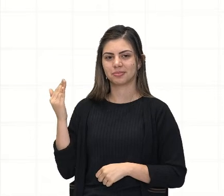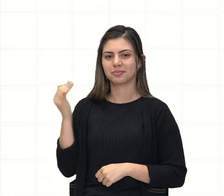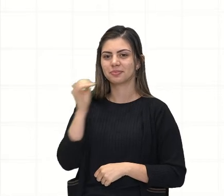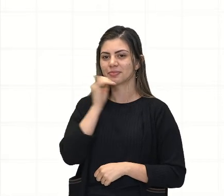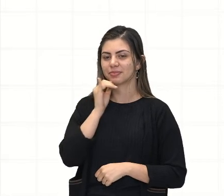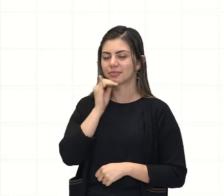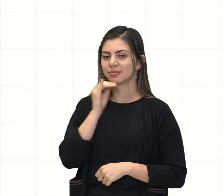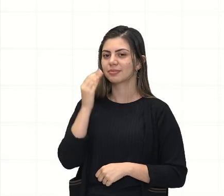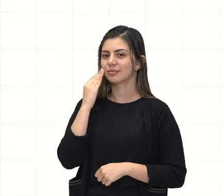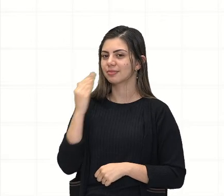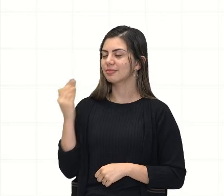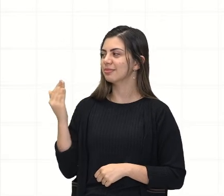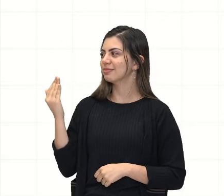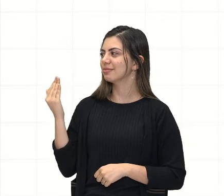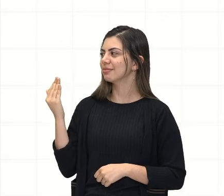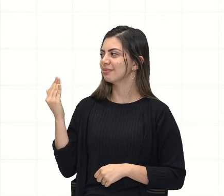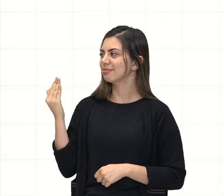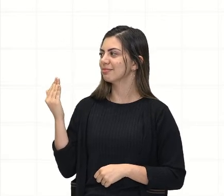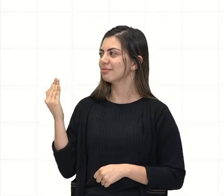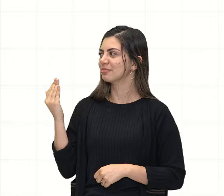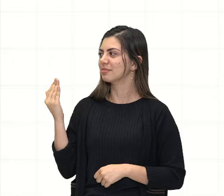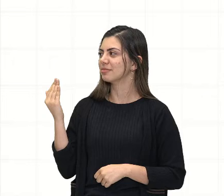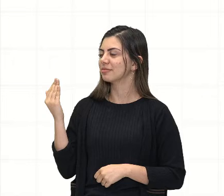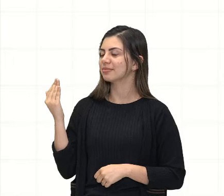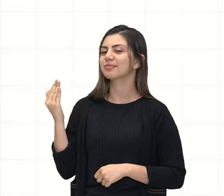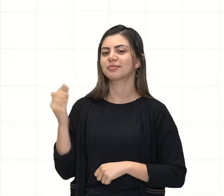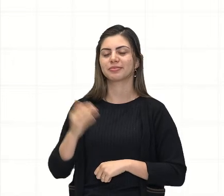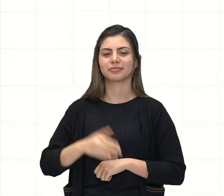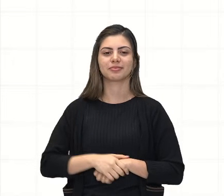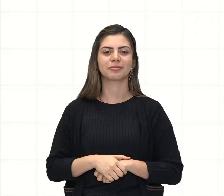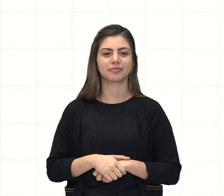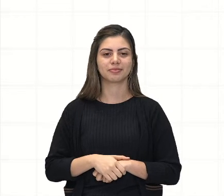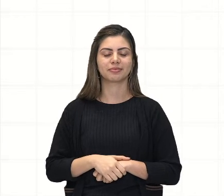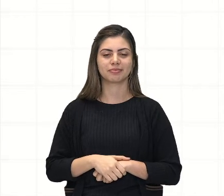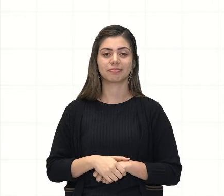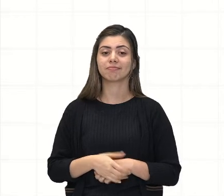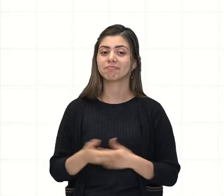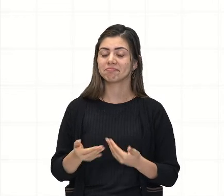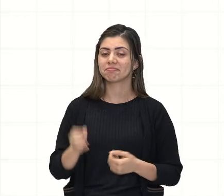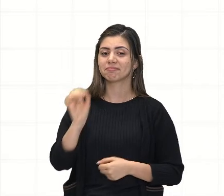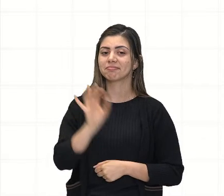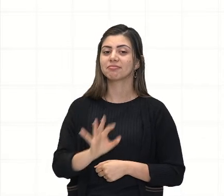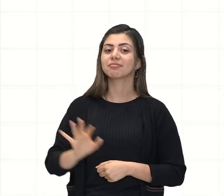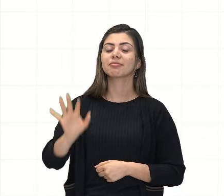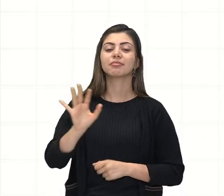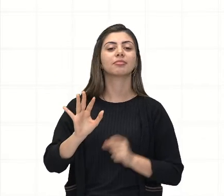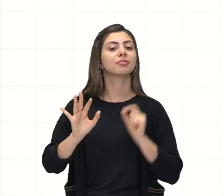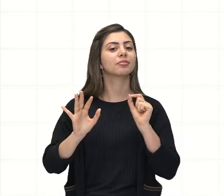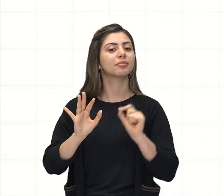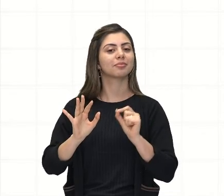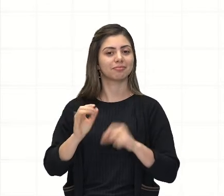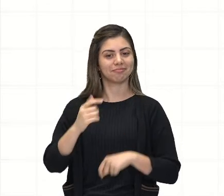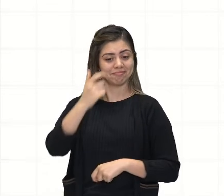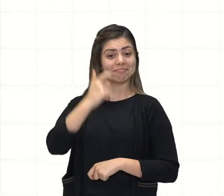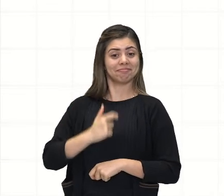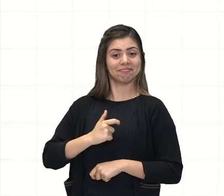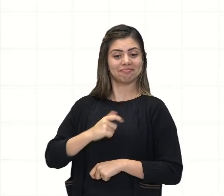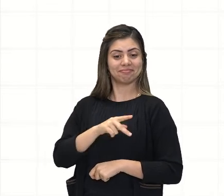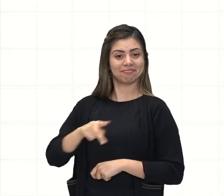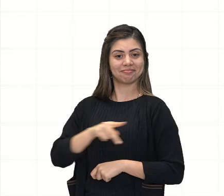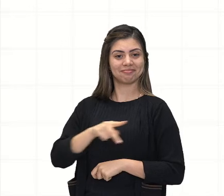ó. Olha essa figura, né? Nós temos aqui a nossa figura, que sou eu,